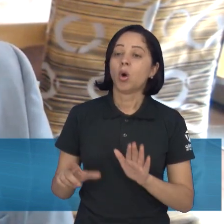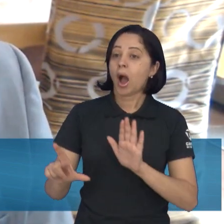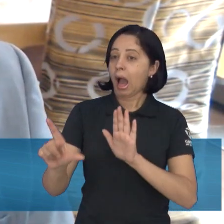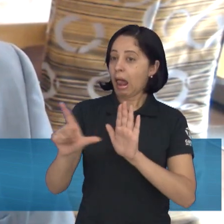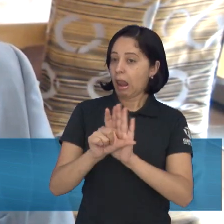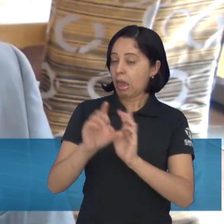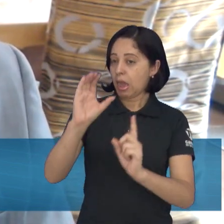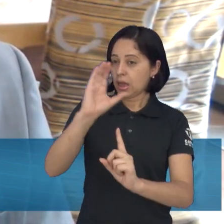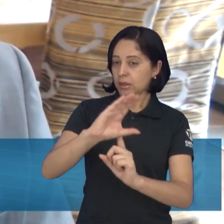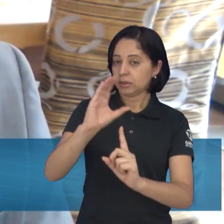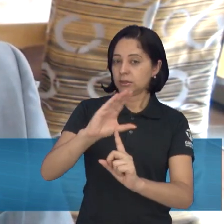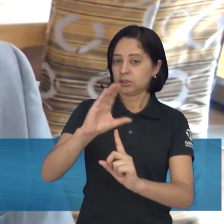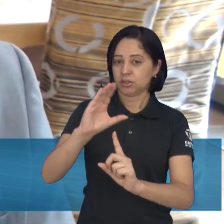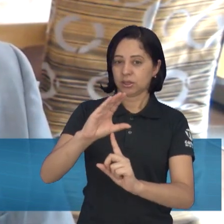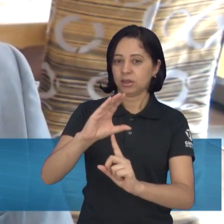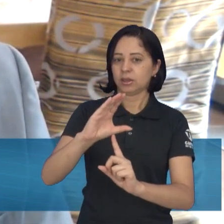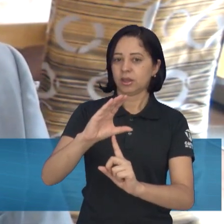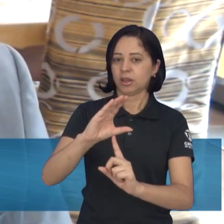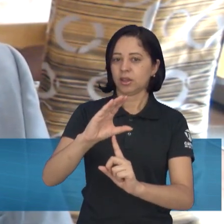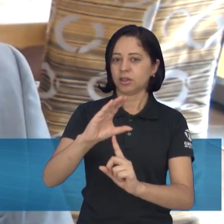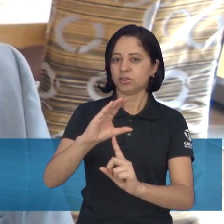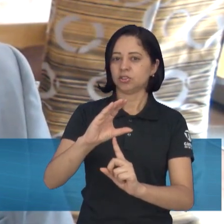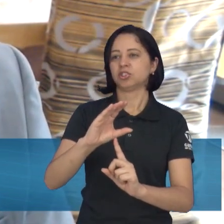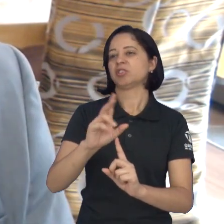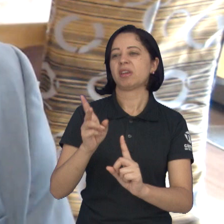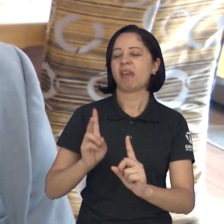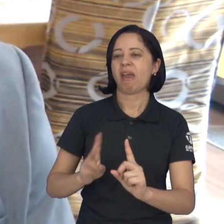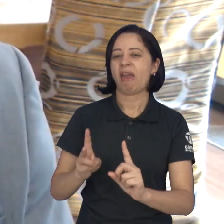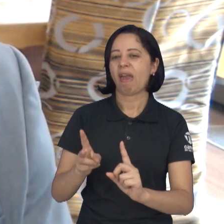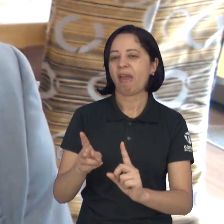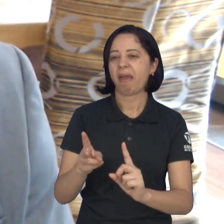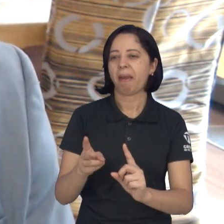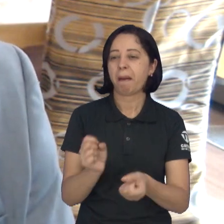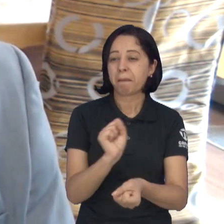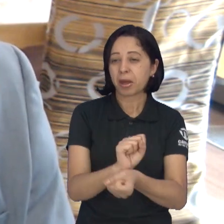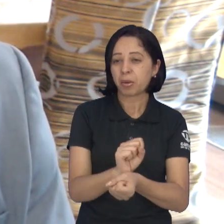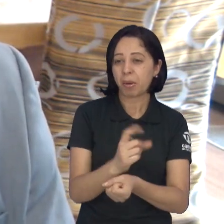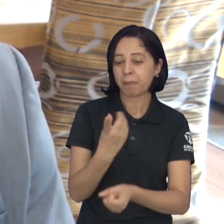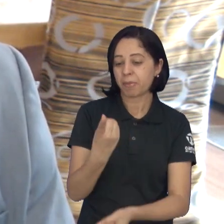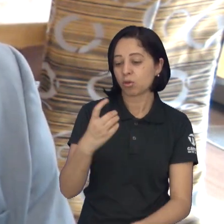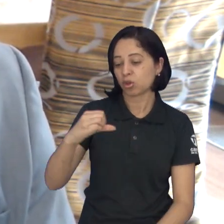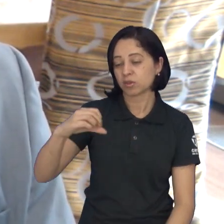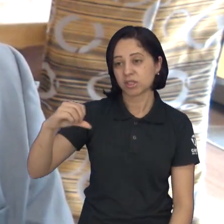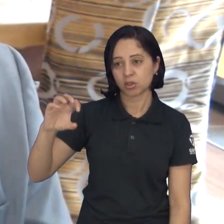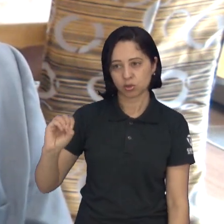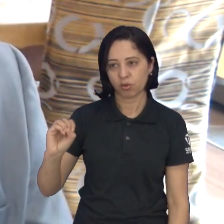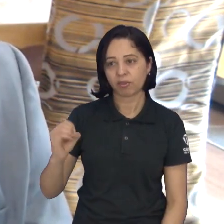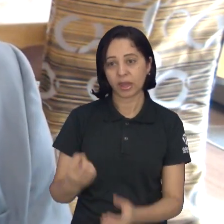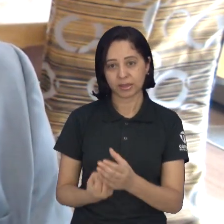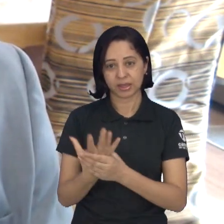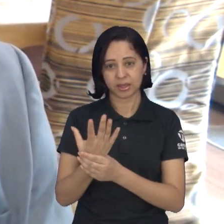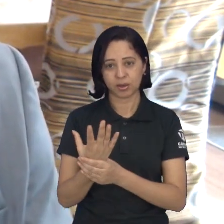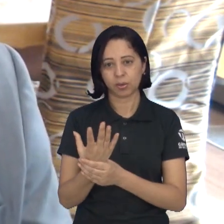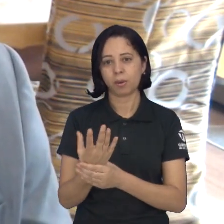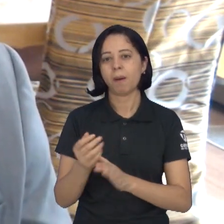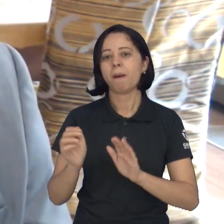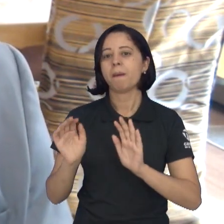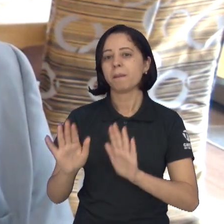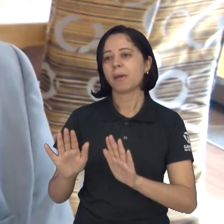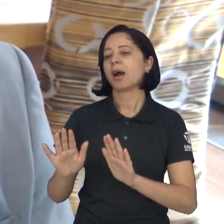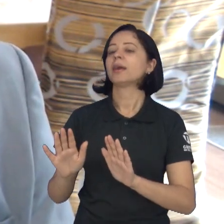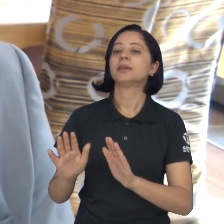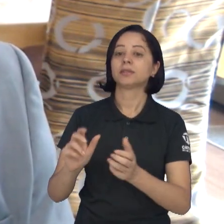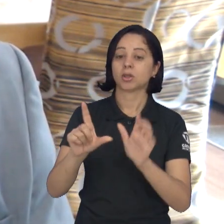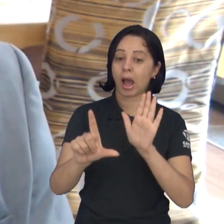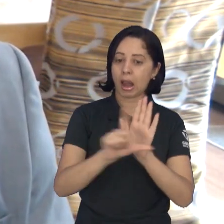Defesa do Consumidor, ele não é estático, né, porque ele foi criado em 1990 e ele acompanha o